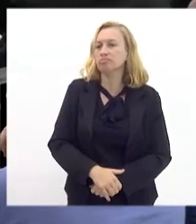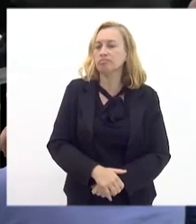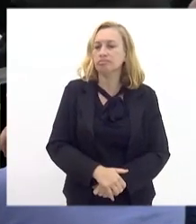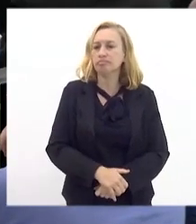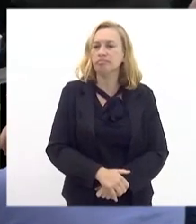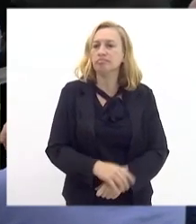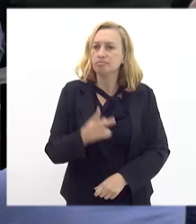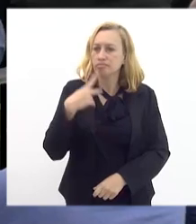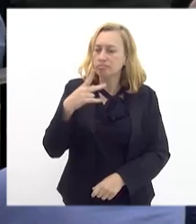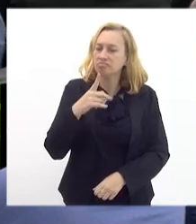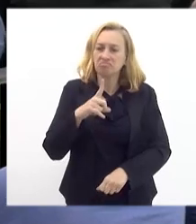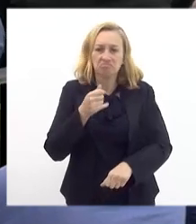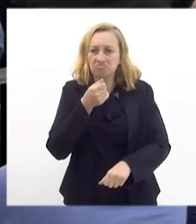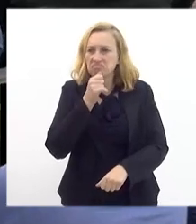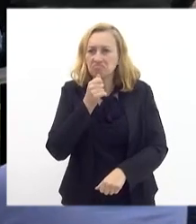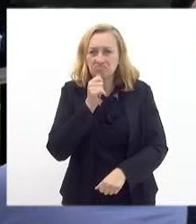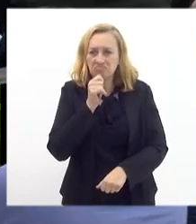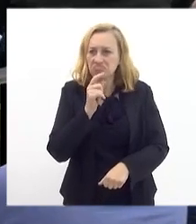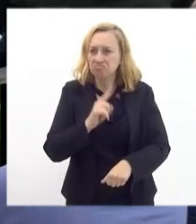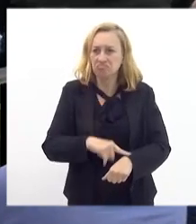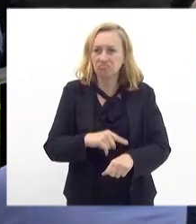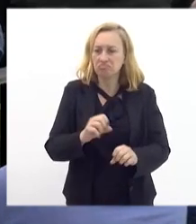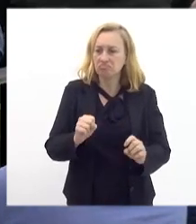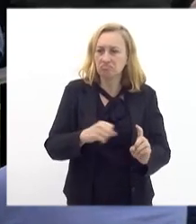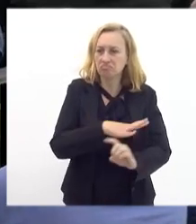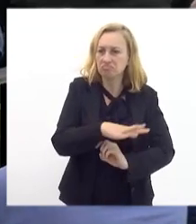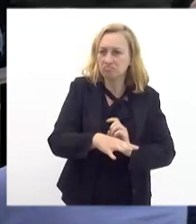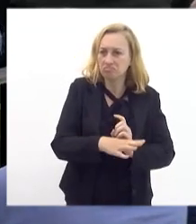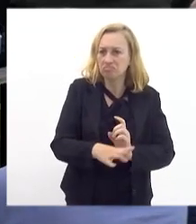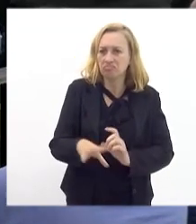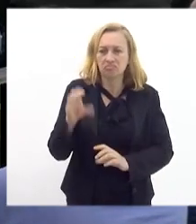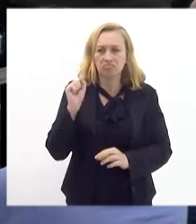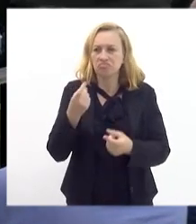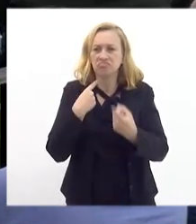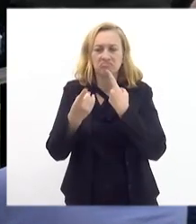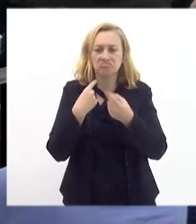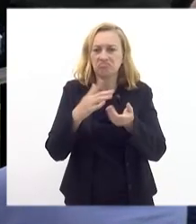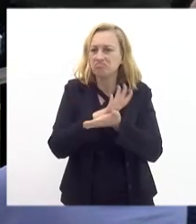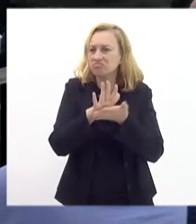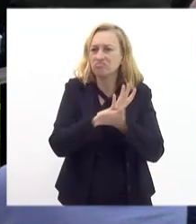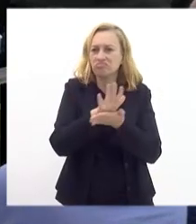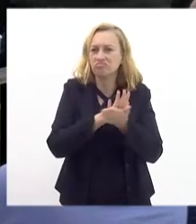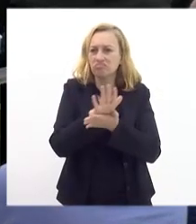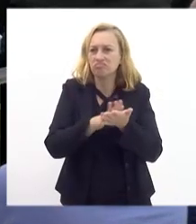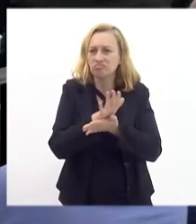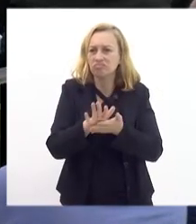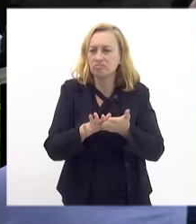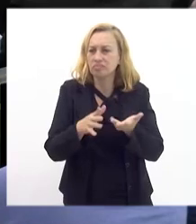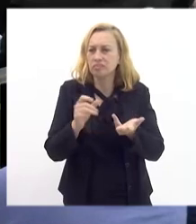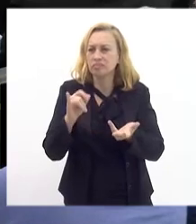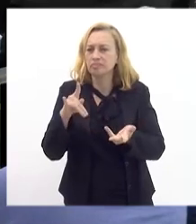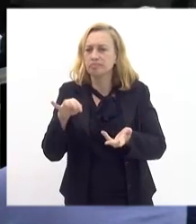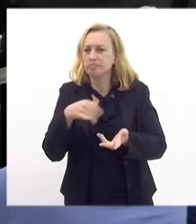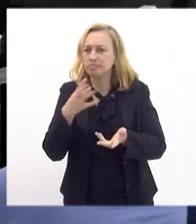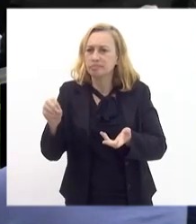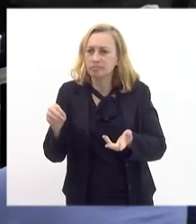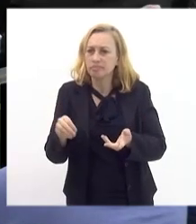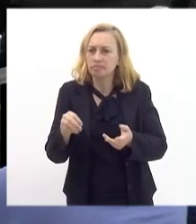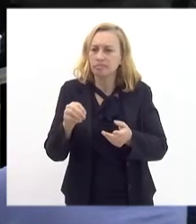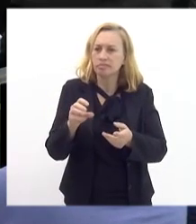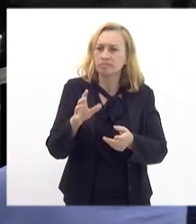Felipe é que em nenhum momento a sociedade civil foi ouvida no houve debate que eu sou sobre nada sobre supressão da Mata